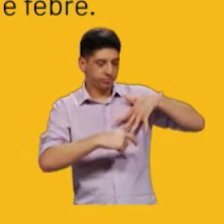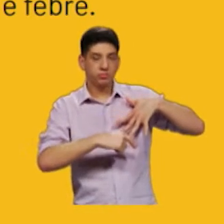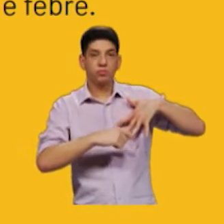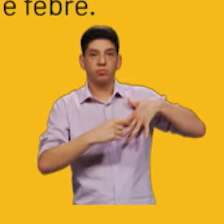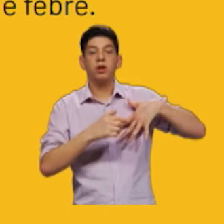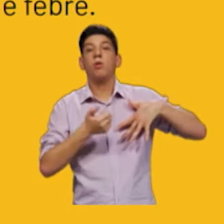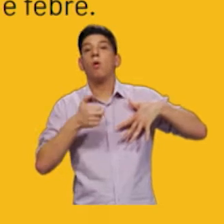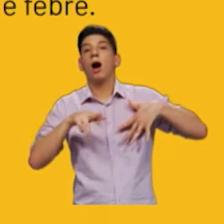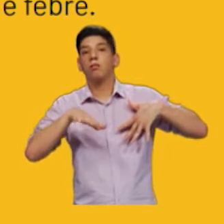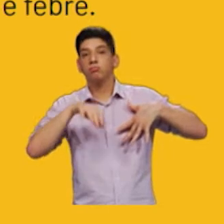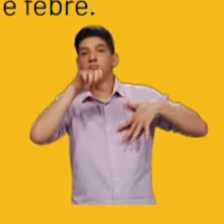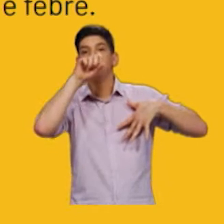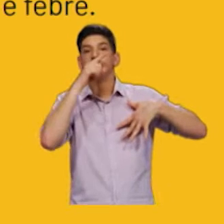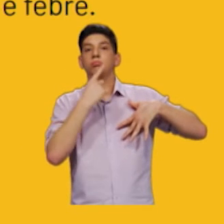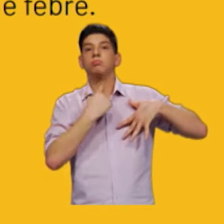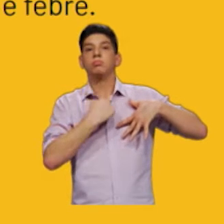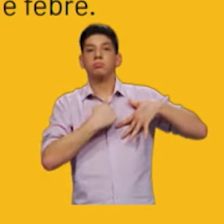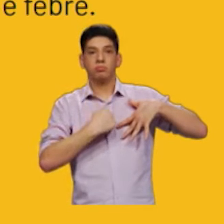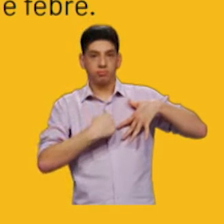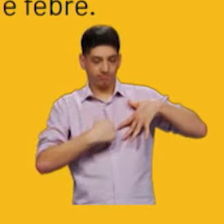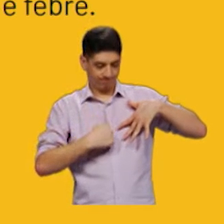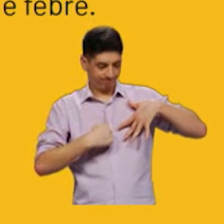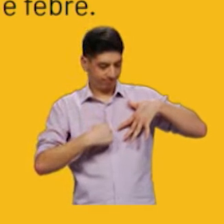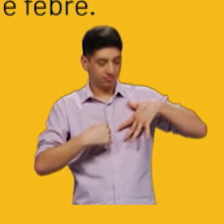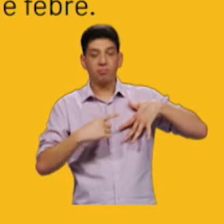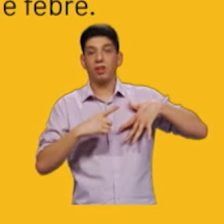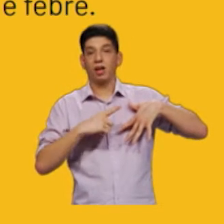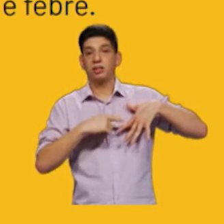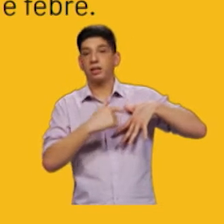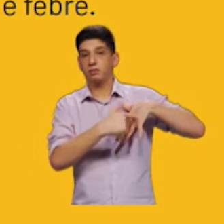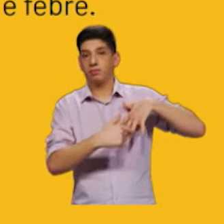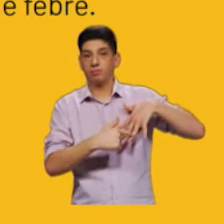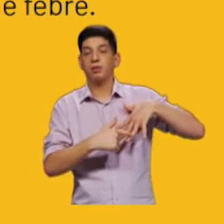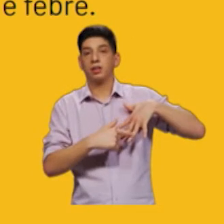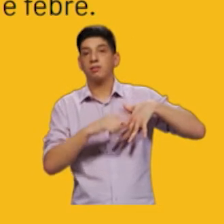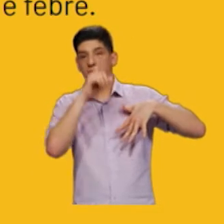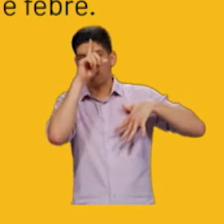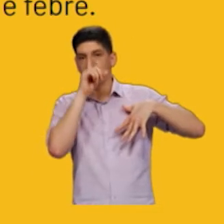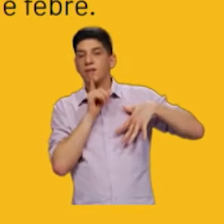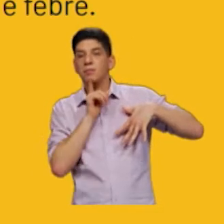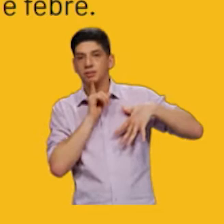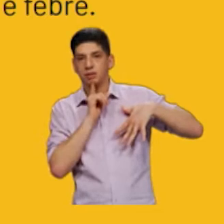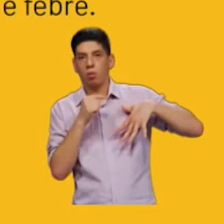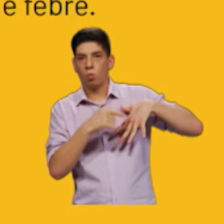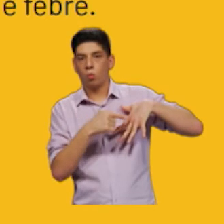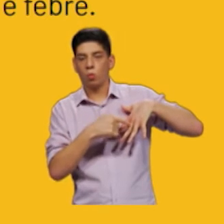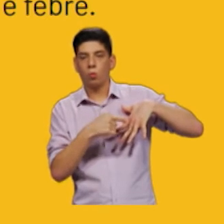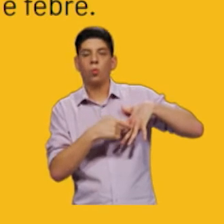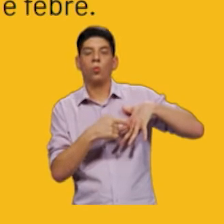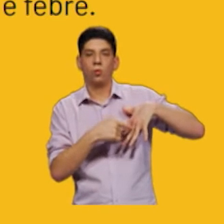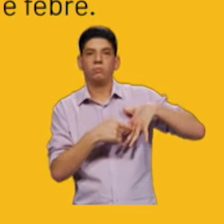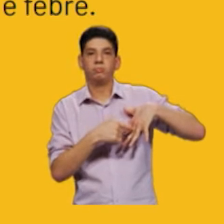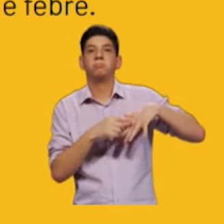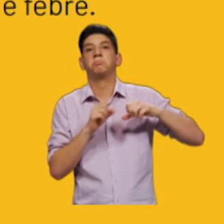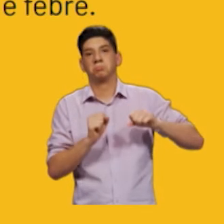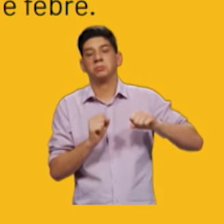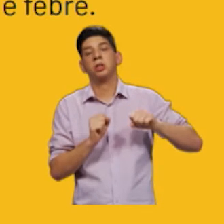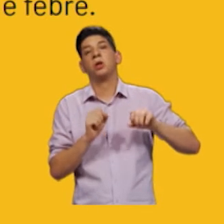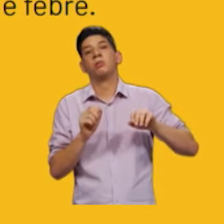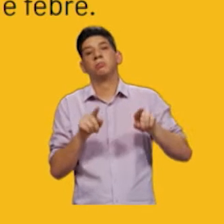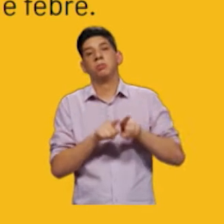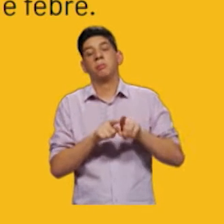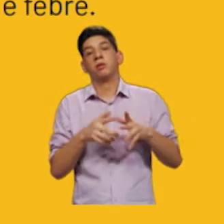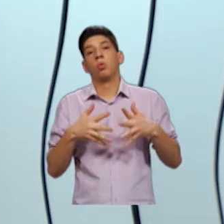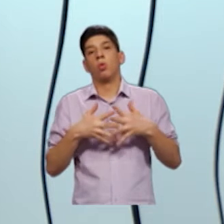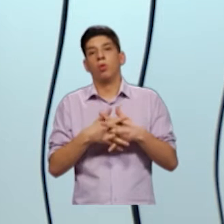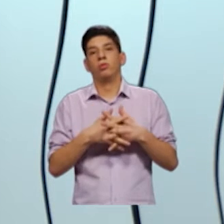pulmões. Então, geralmente acontece a inflamação desses brônquios e, às vezes, ele pode ser até confundido com a